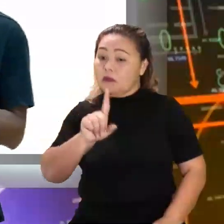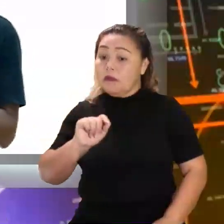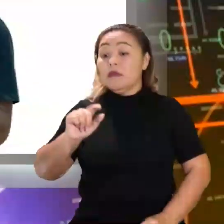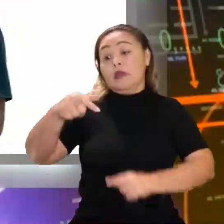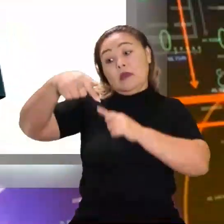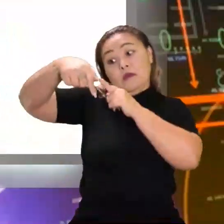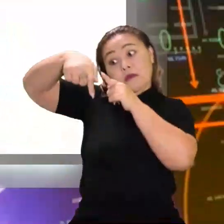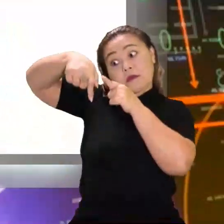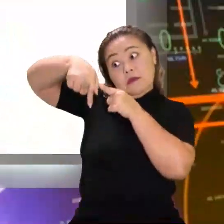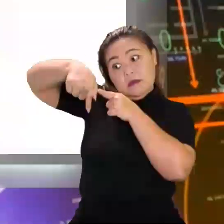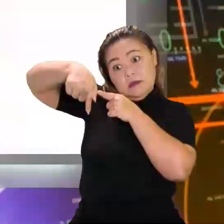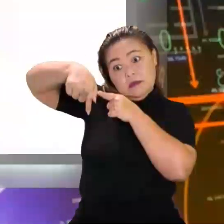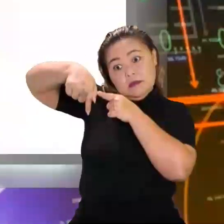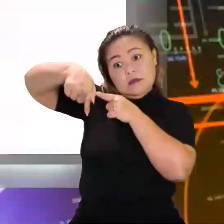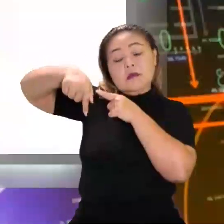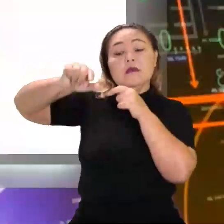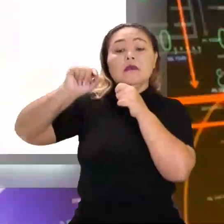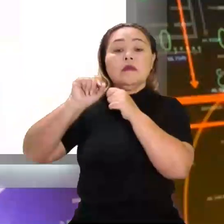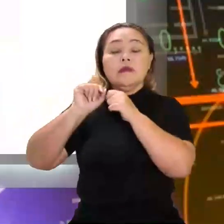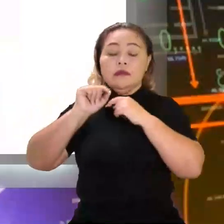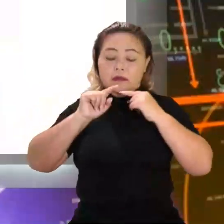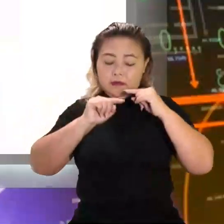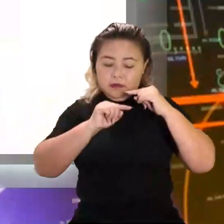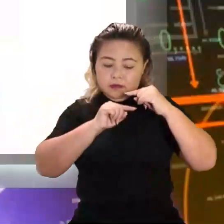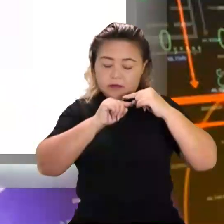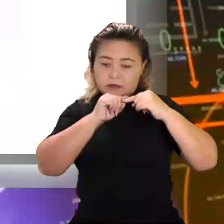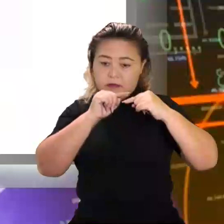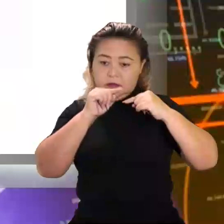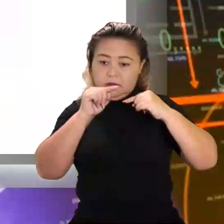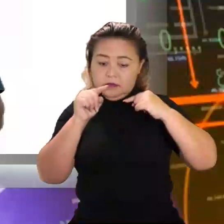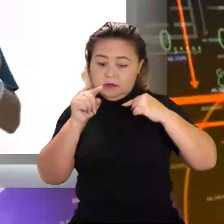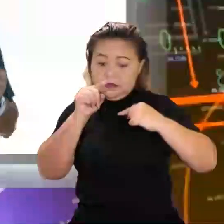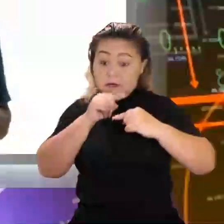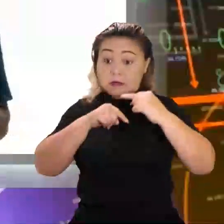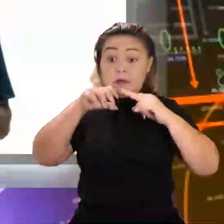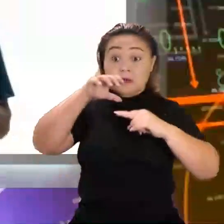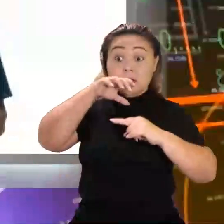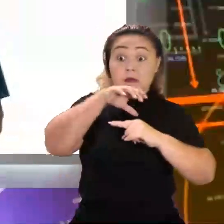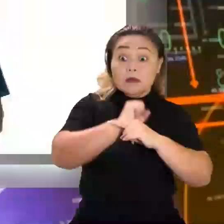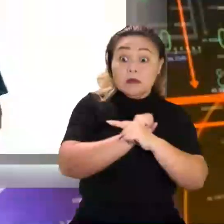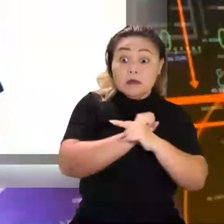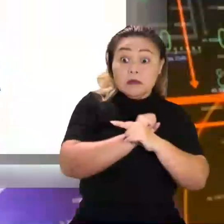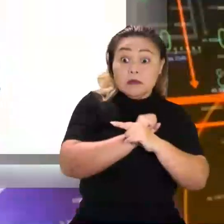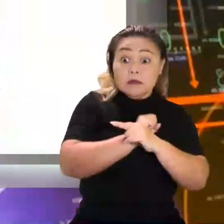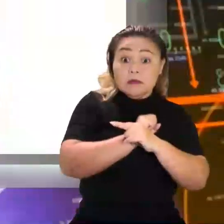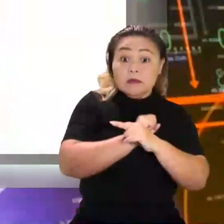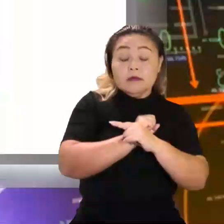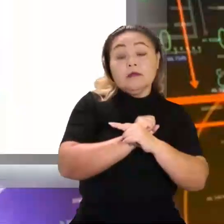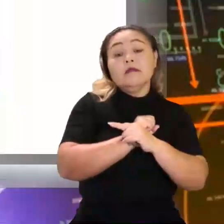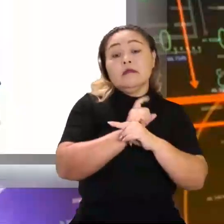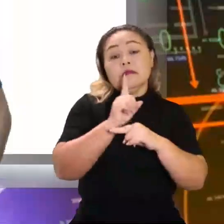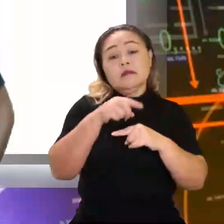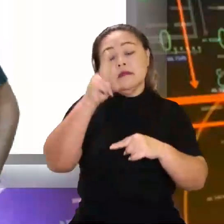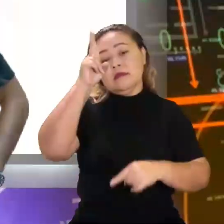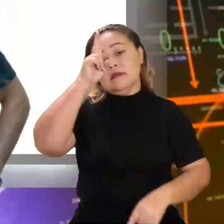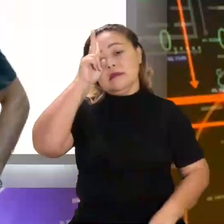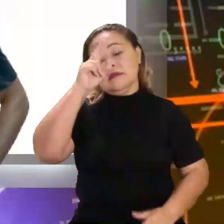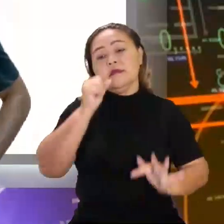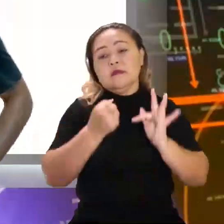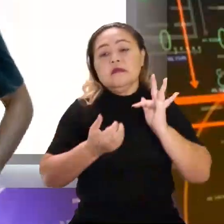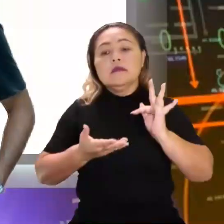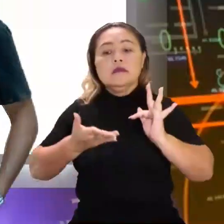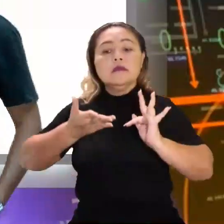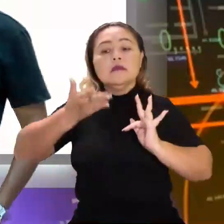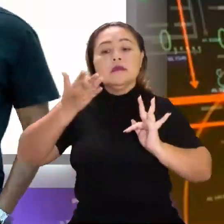isso? Quer dizer que o crescimento ou o decrescimento é muito rápido. Então, eu lembro da exponencial